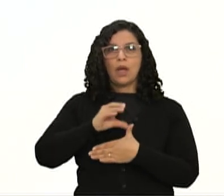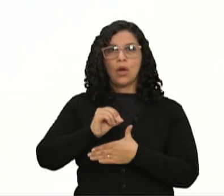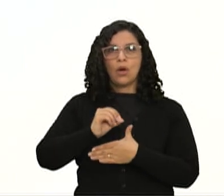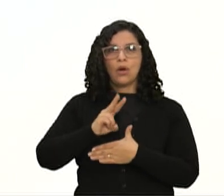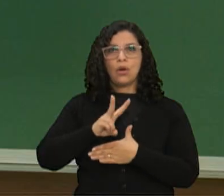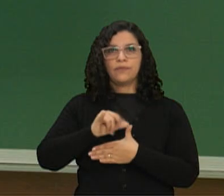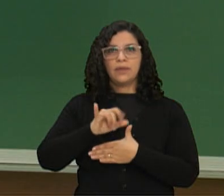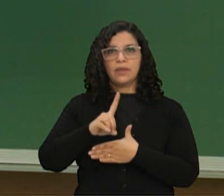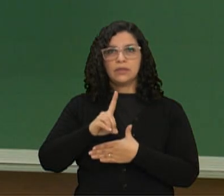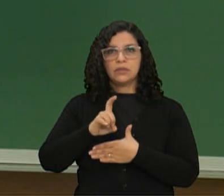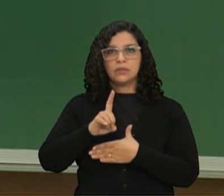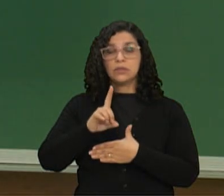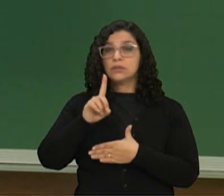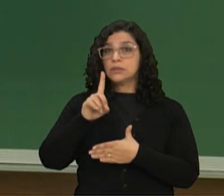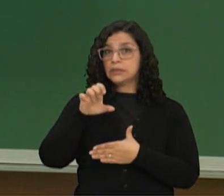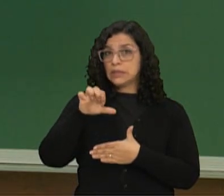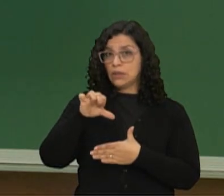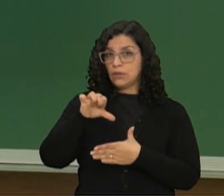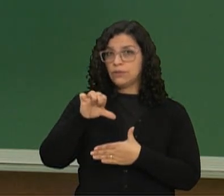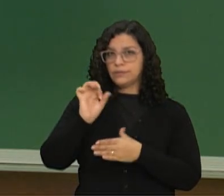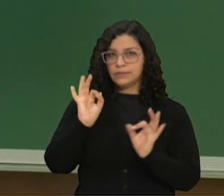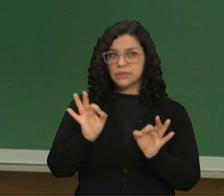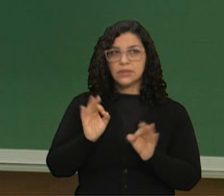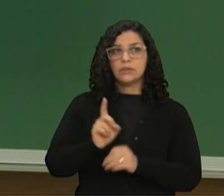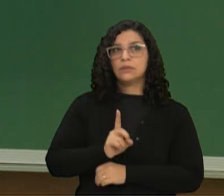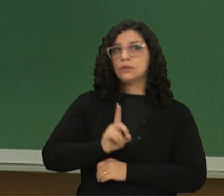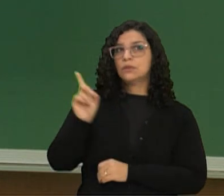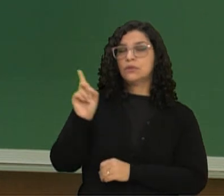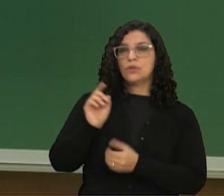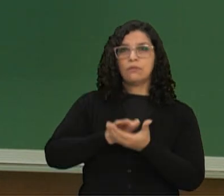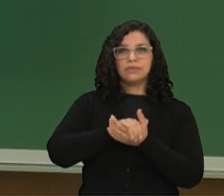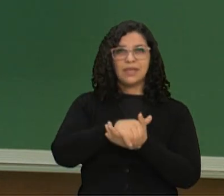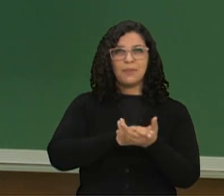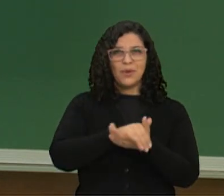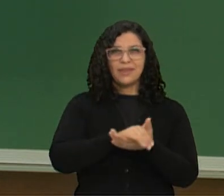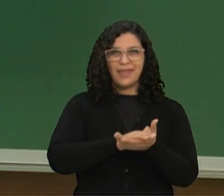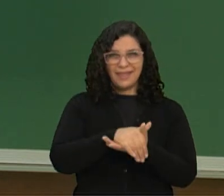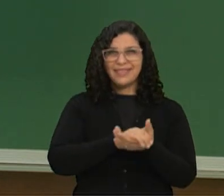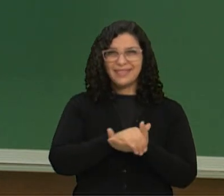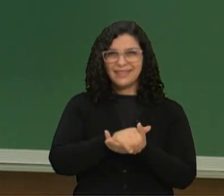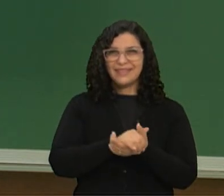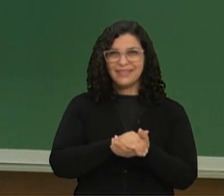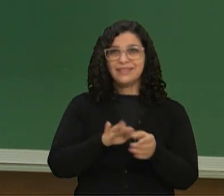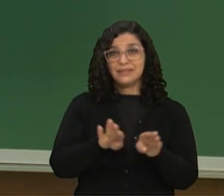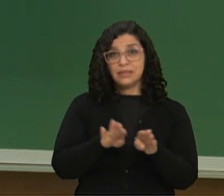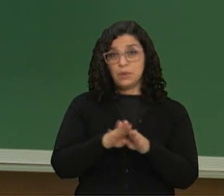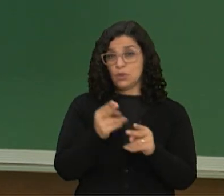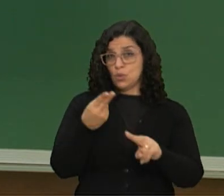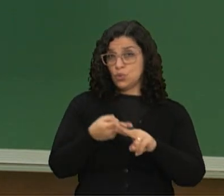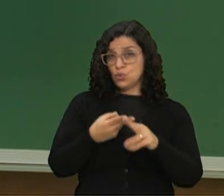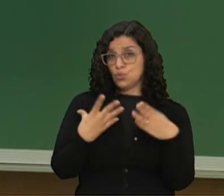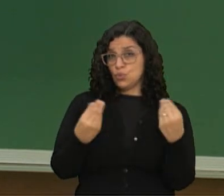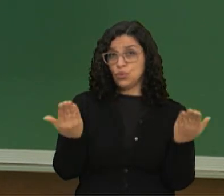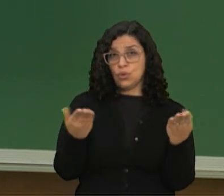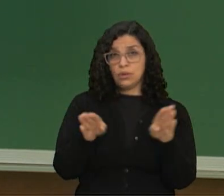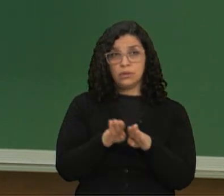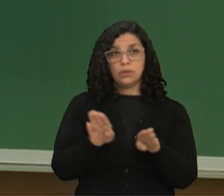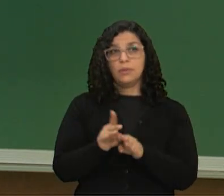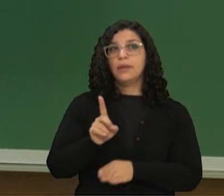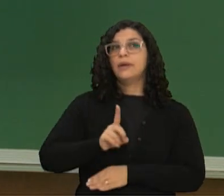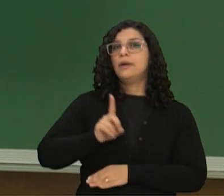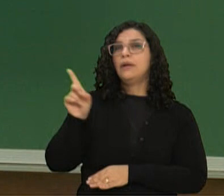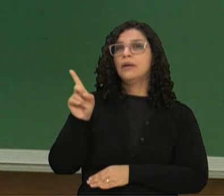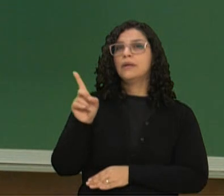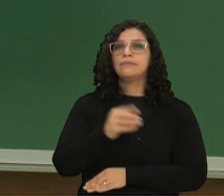coronavirus. Nós temos o soap, que é o sabonete, que usamos bastante também nesses dias, né? E o